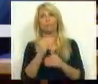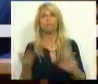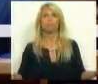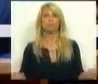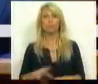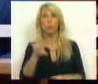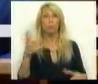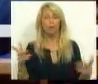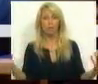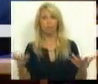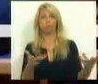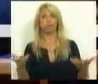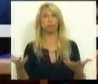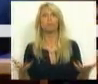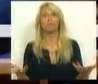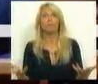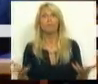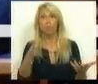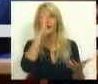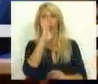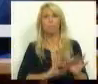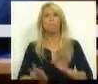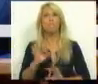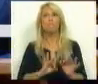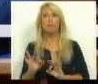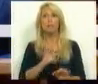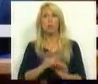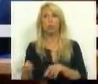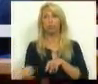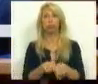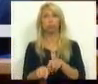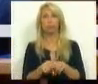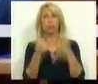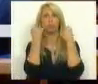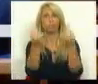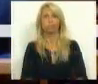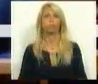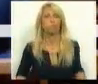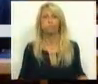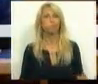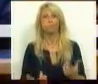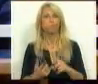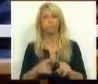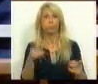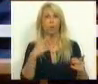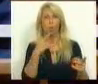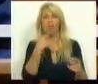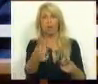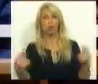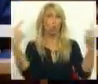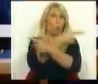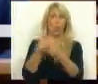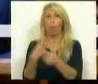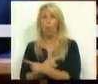e com a impreparação política de um Governo incapaz, enredado nas suas próprias contradições. Diante das suas responsabilidades